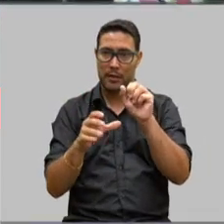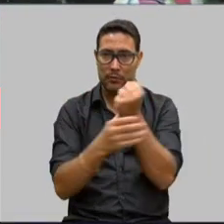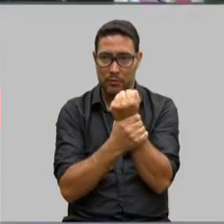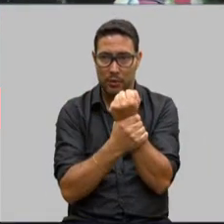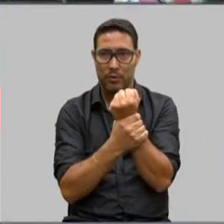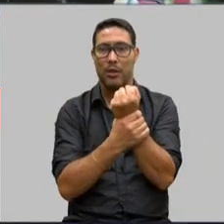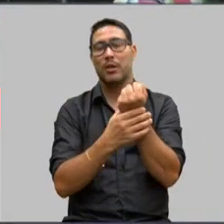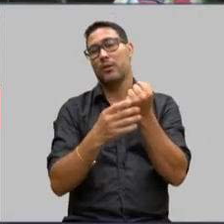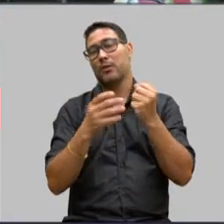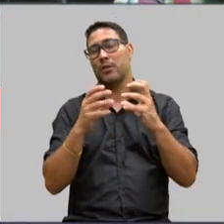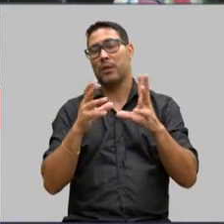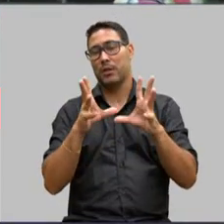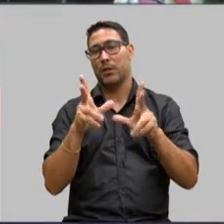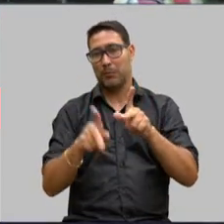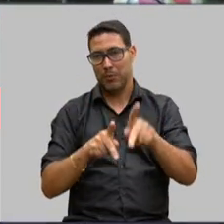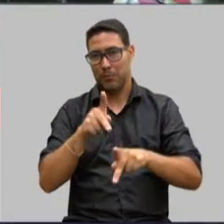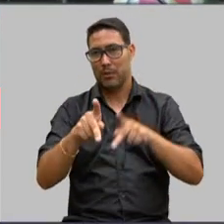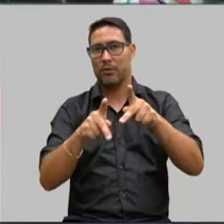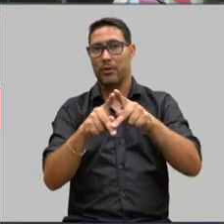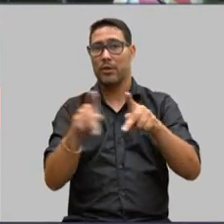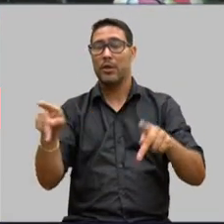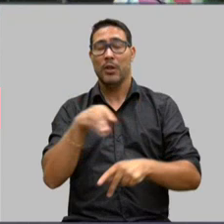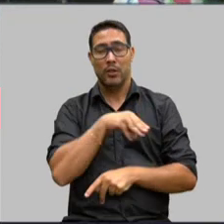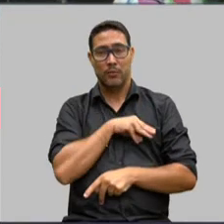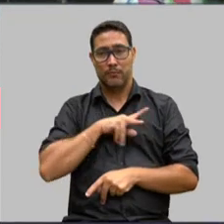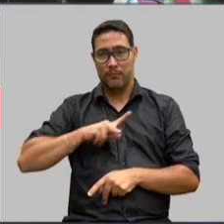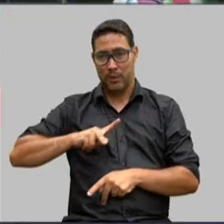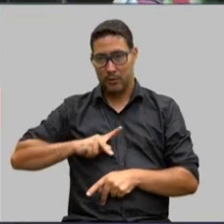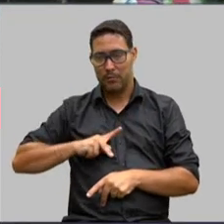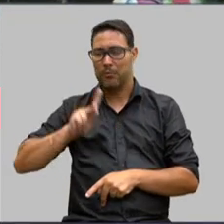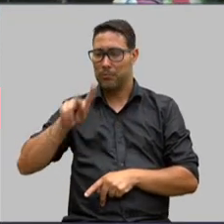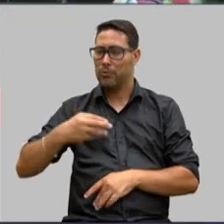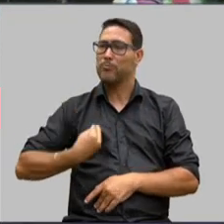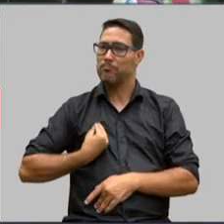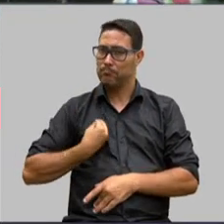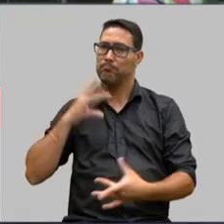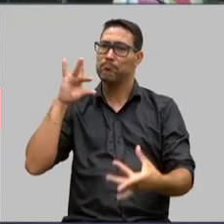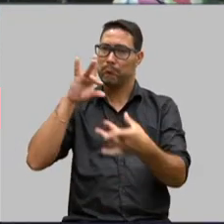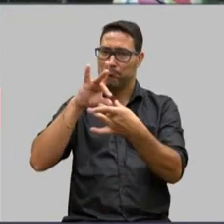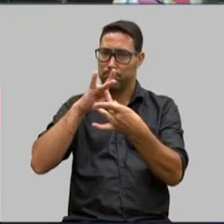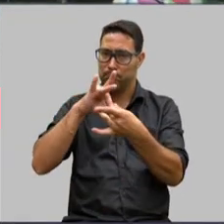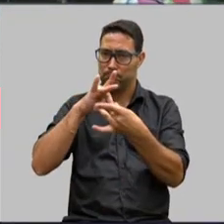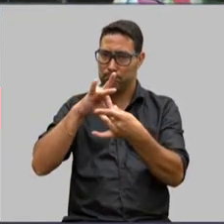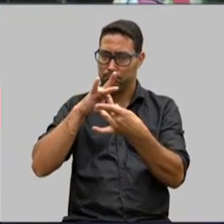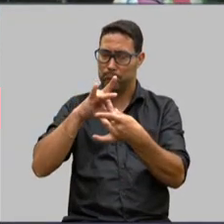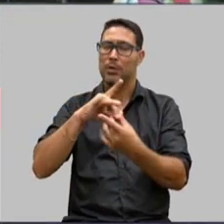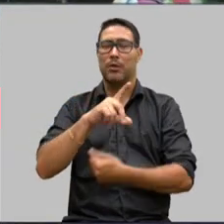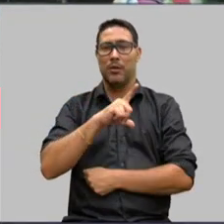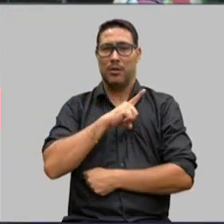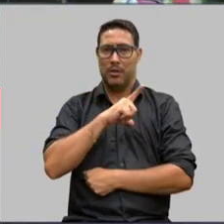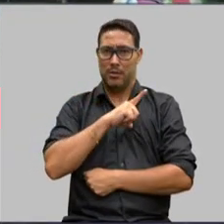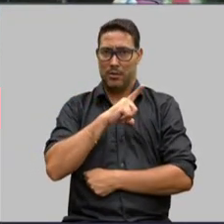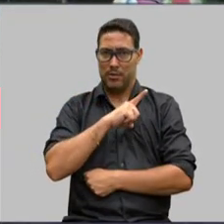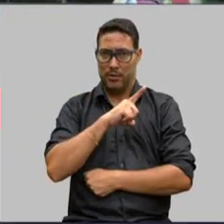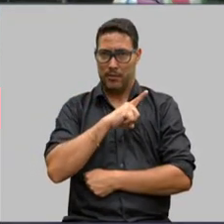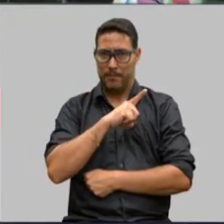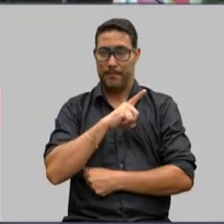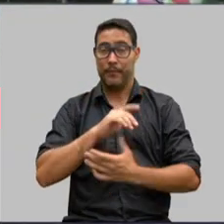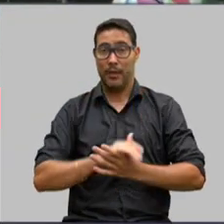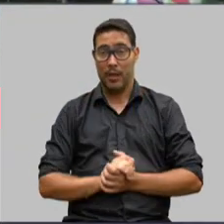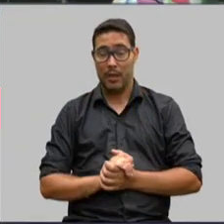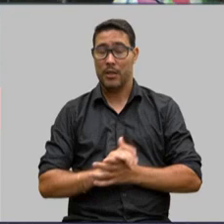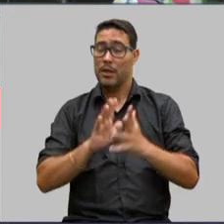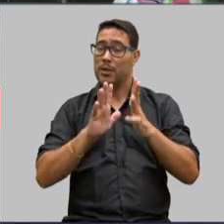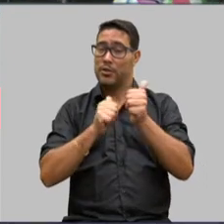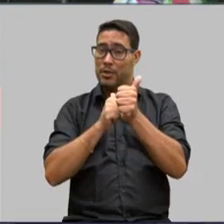populações. Conte com o Ministério Público de maneira integral, incondicional, porque, de forma